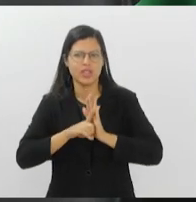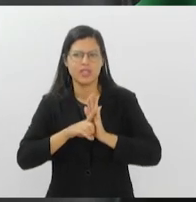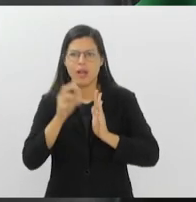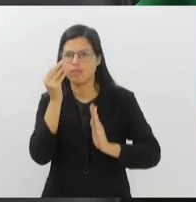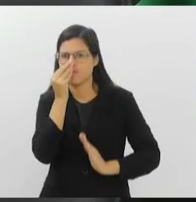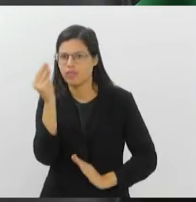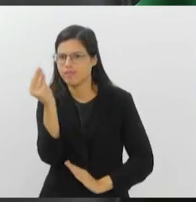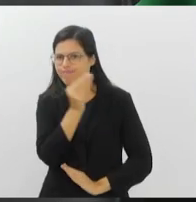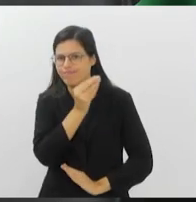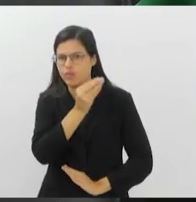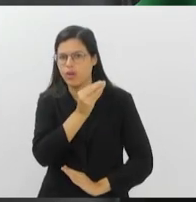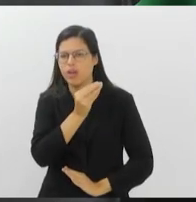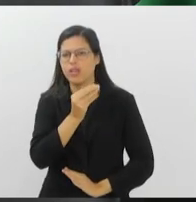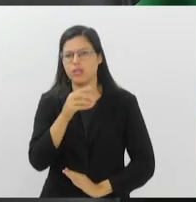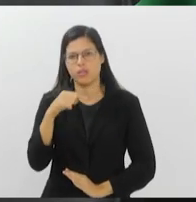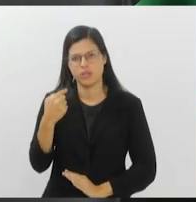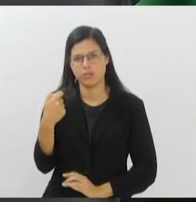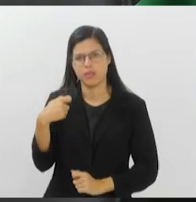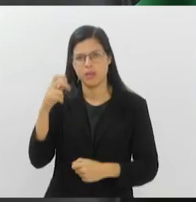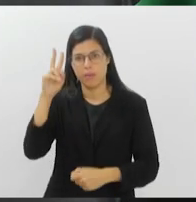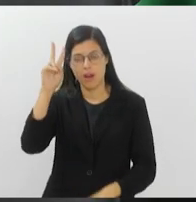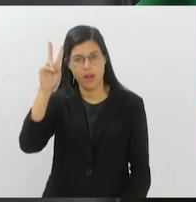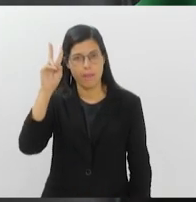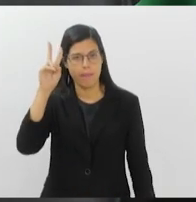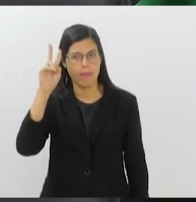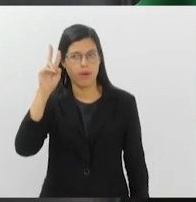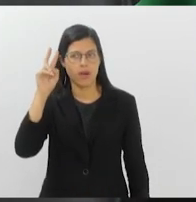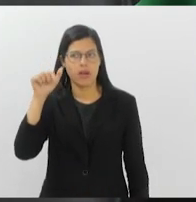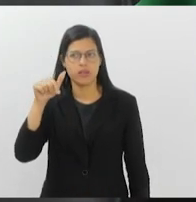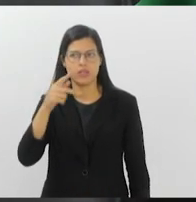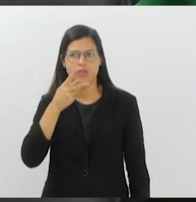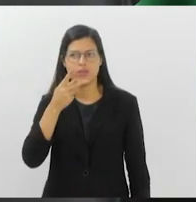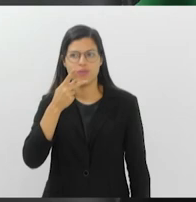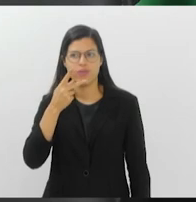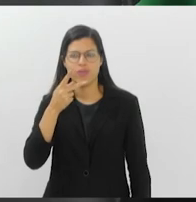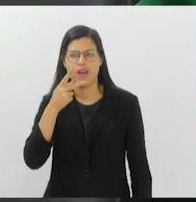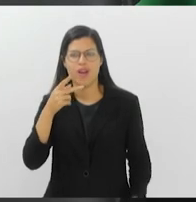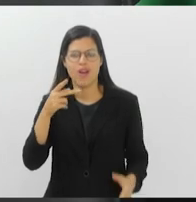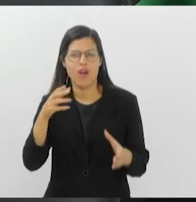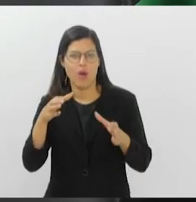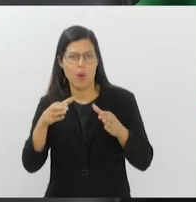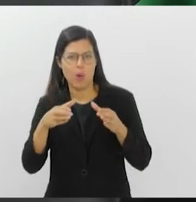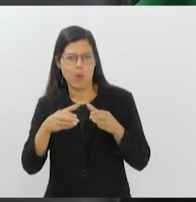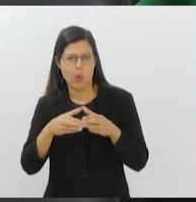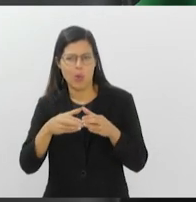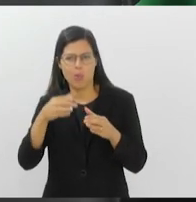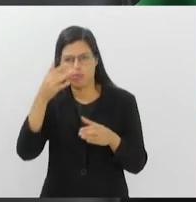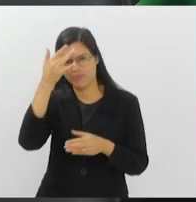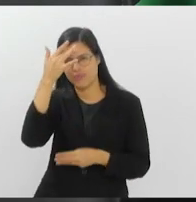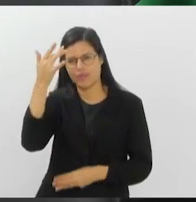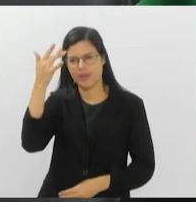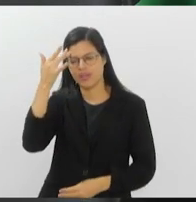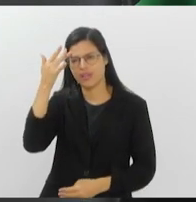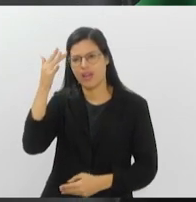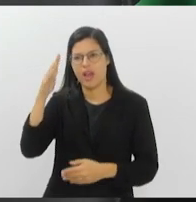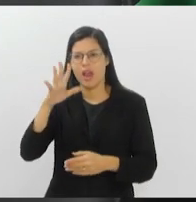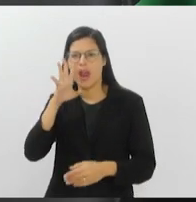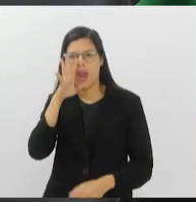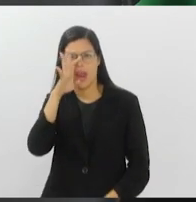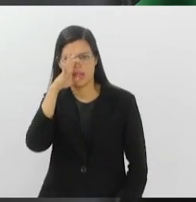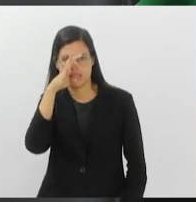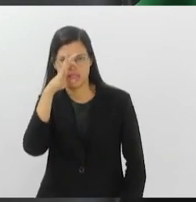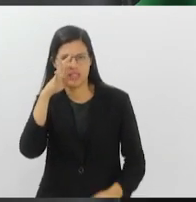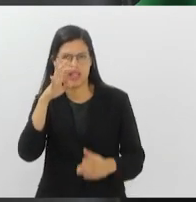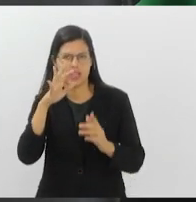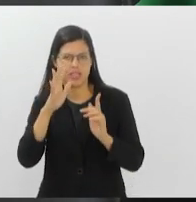Então, vamos nos lembrar, né? Quando eles falam, né? Zona Mental, resistência no carnaval, em homenagem